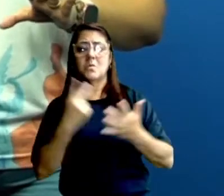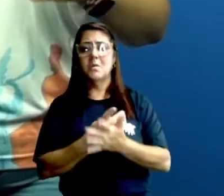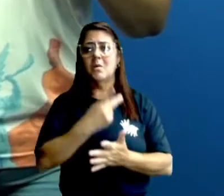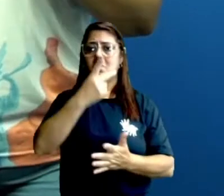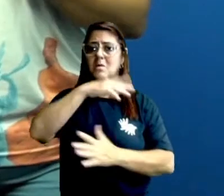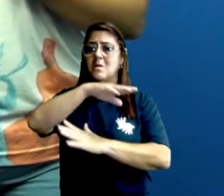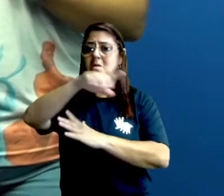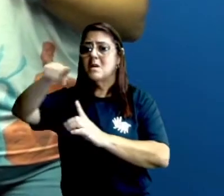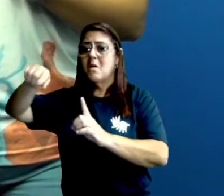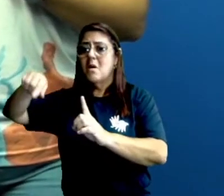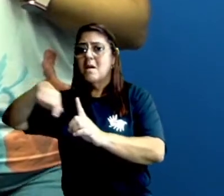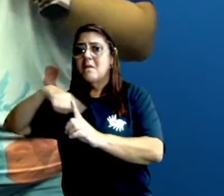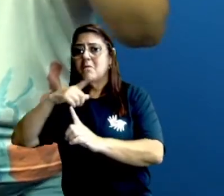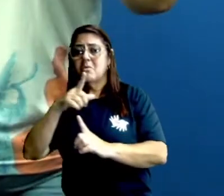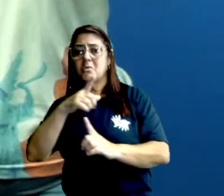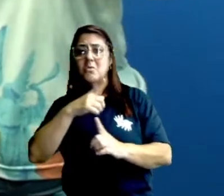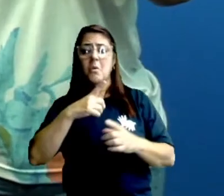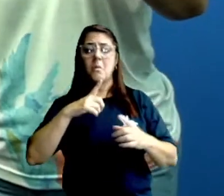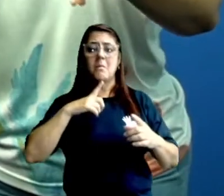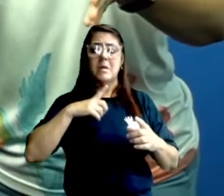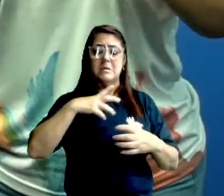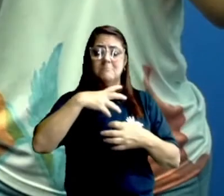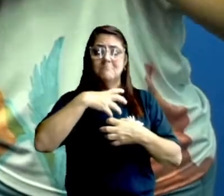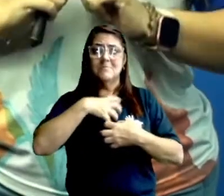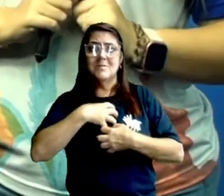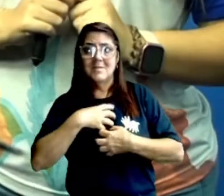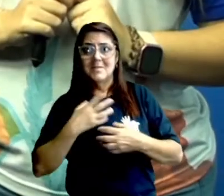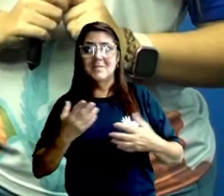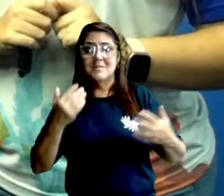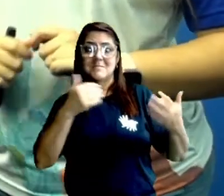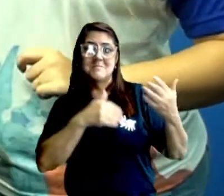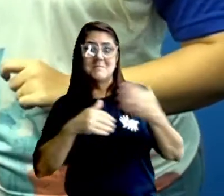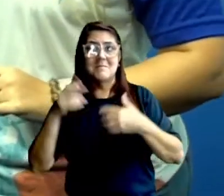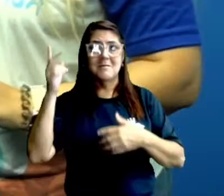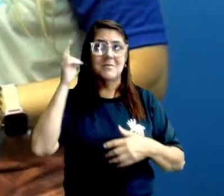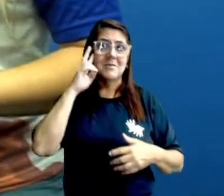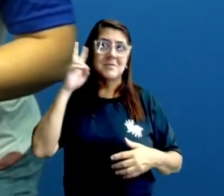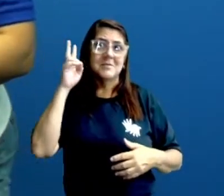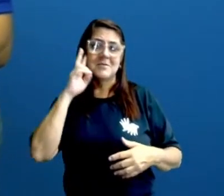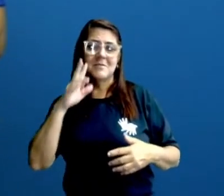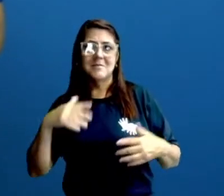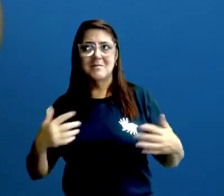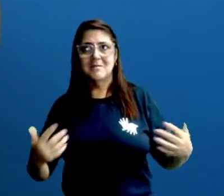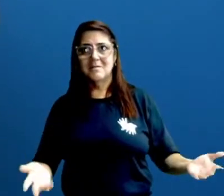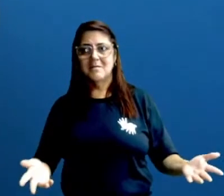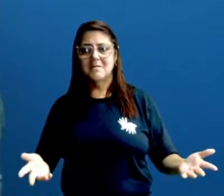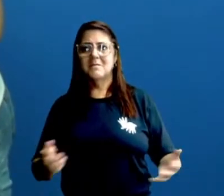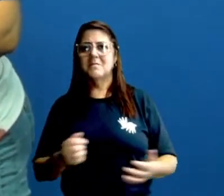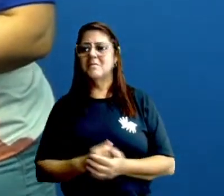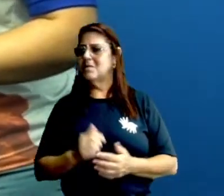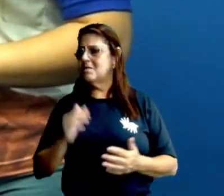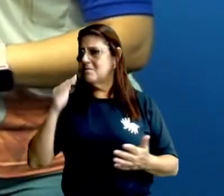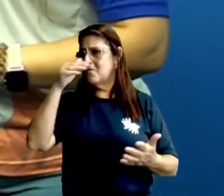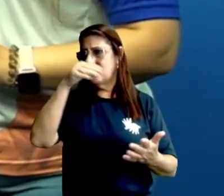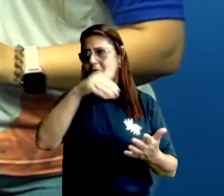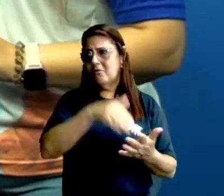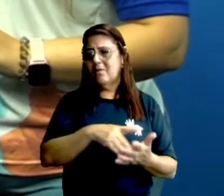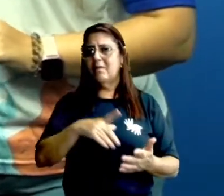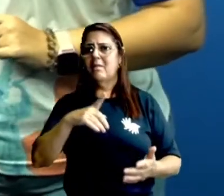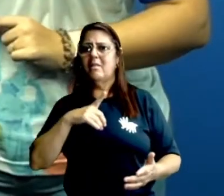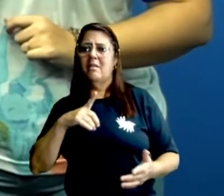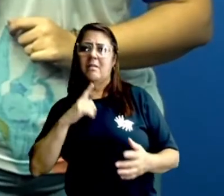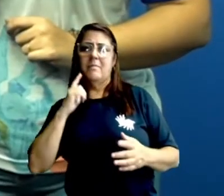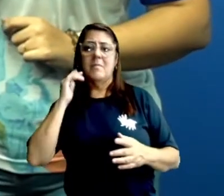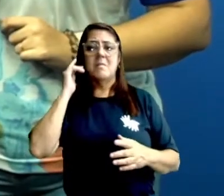ao redor, para que a gente possa se sentir dentro dessas histórias, tá? E por fim, esses personagens